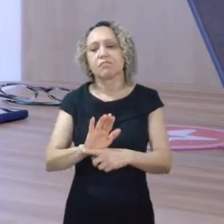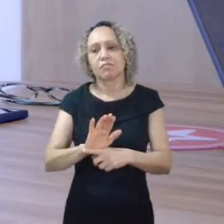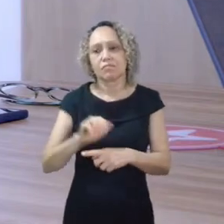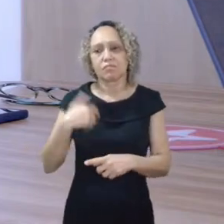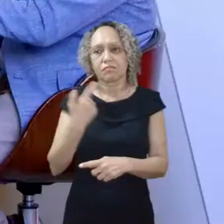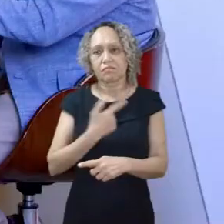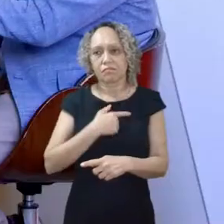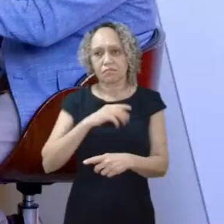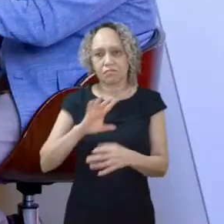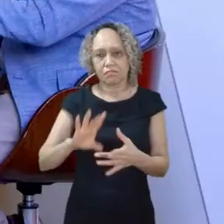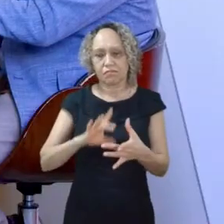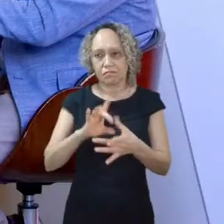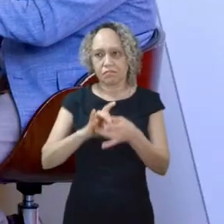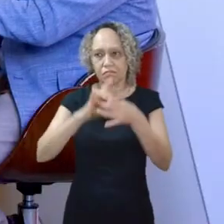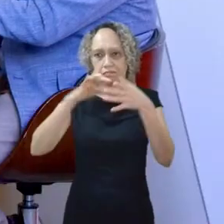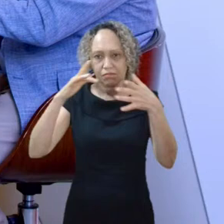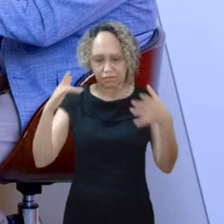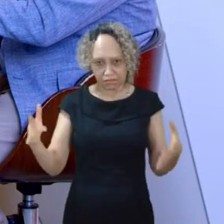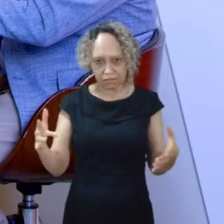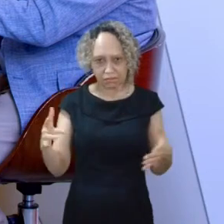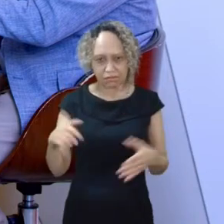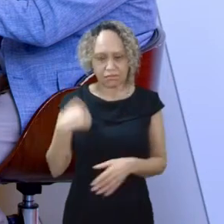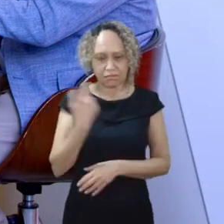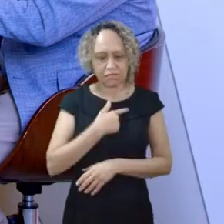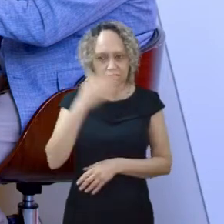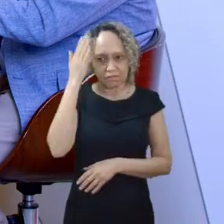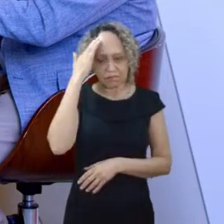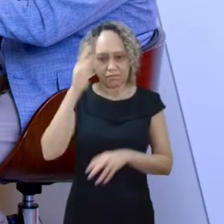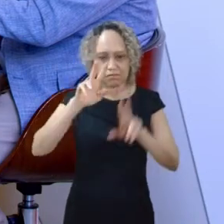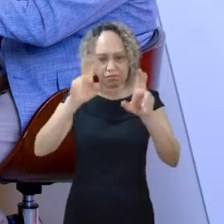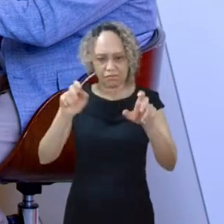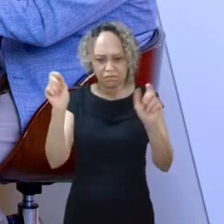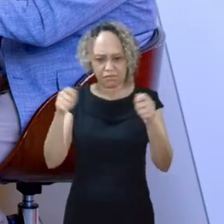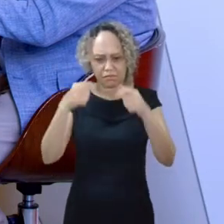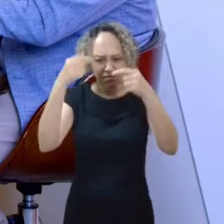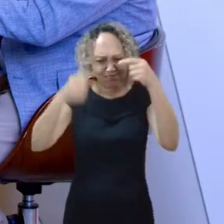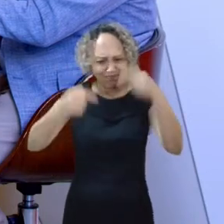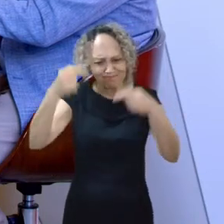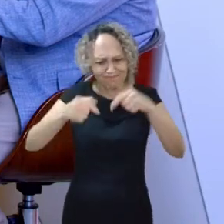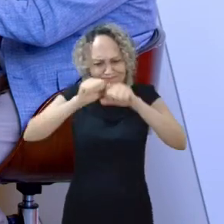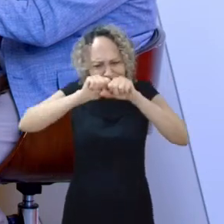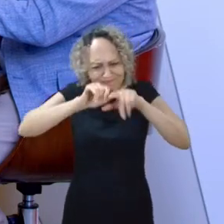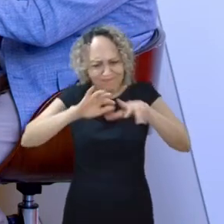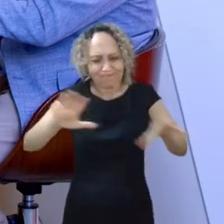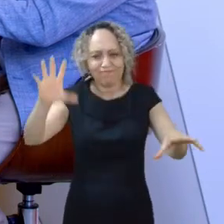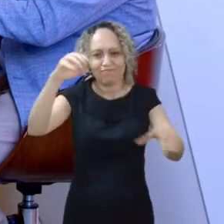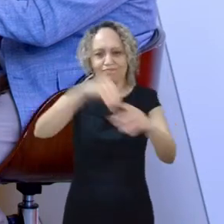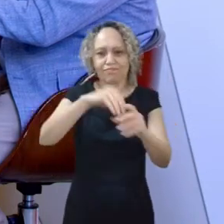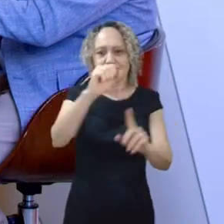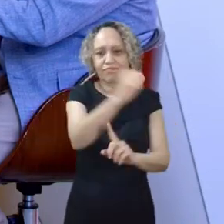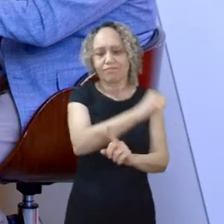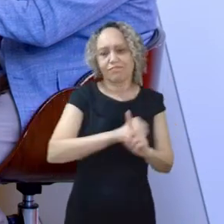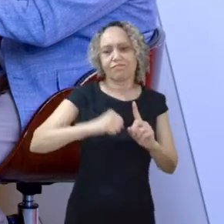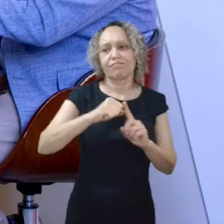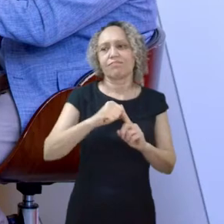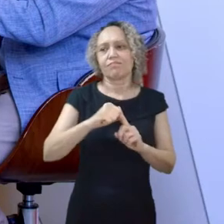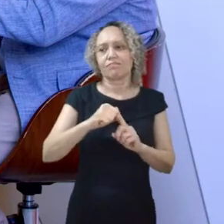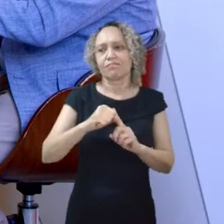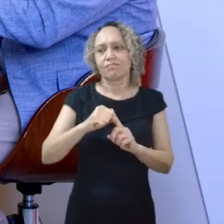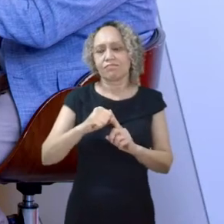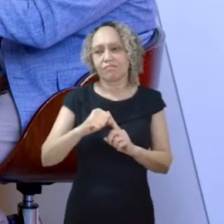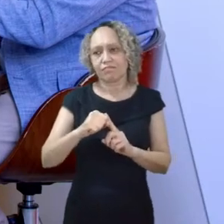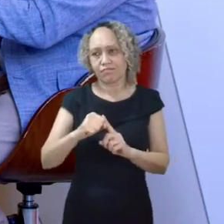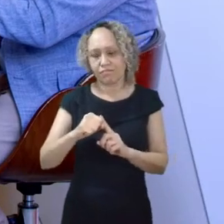eventos. E o que a gente espera é que esse assunto ele realmente possa ser amplamente debatido por toda a sociedade, inclusive, por que não, pelo Congresso, que é onde